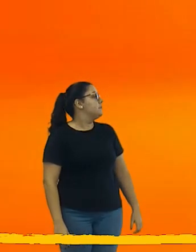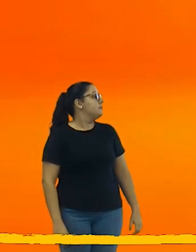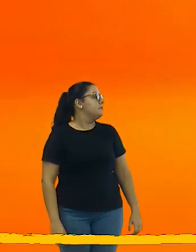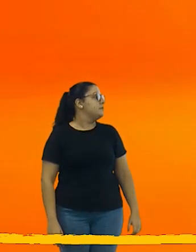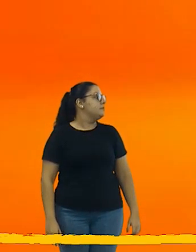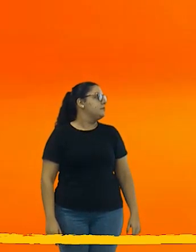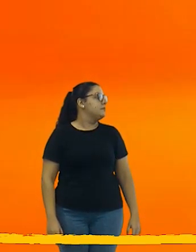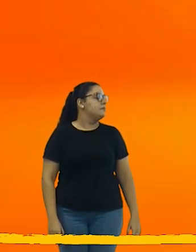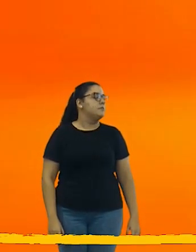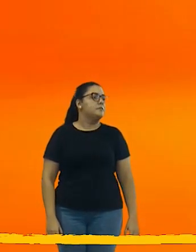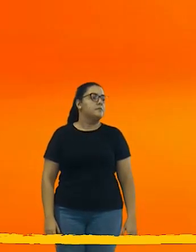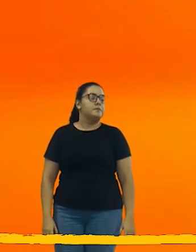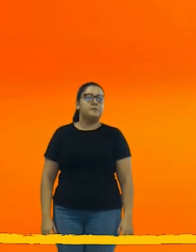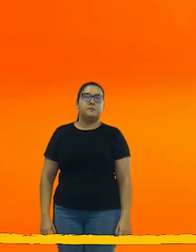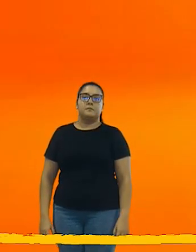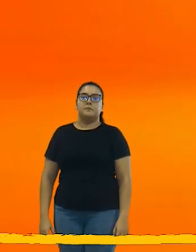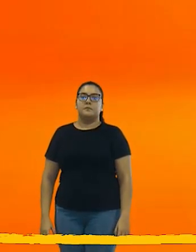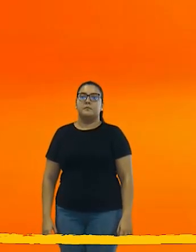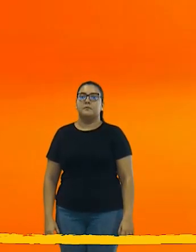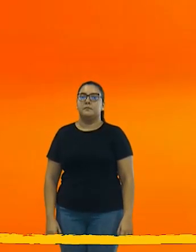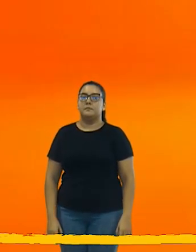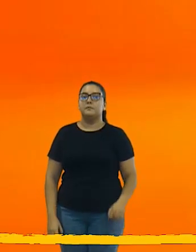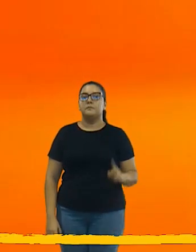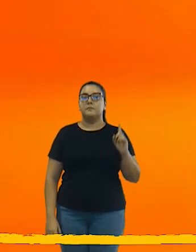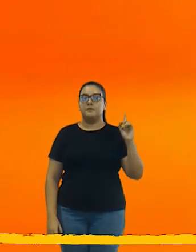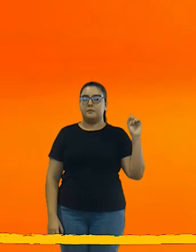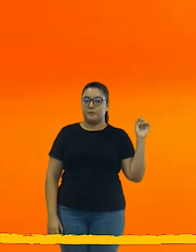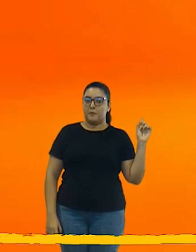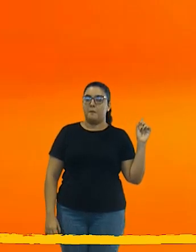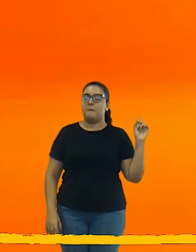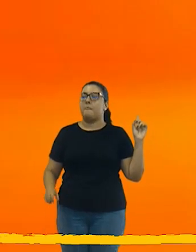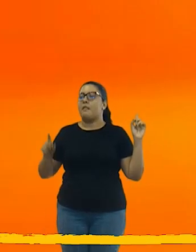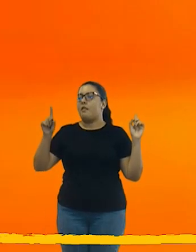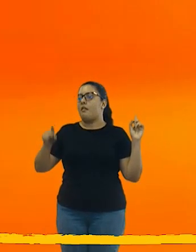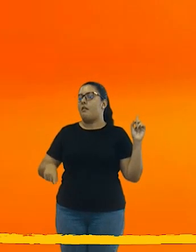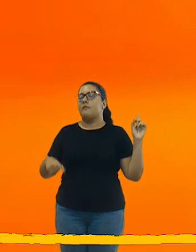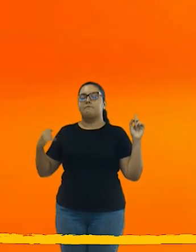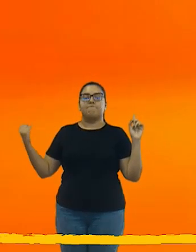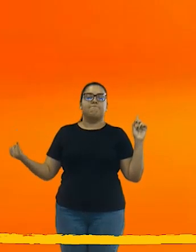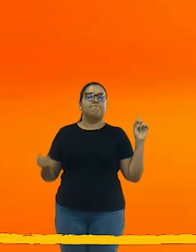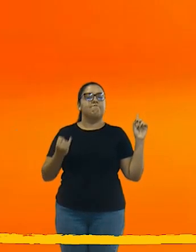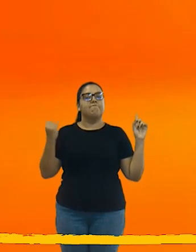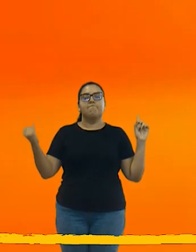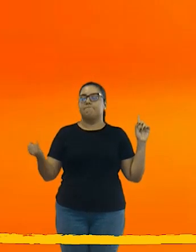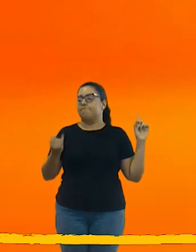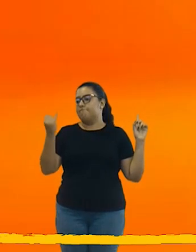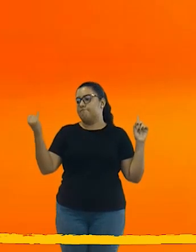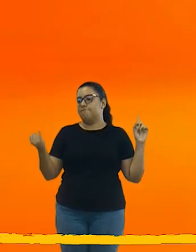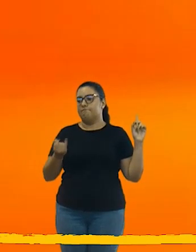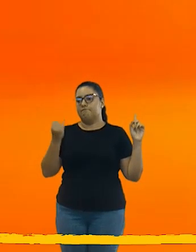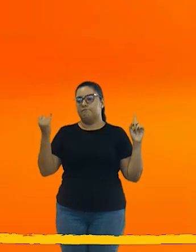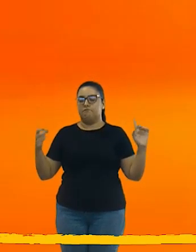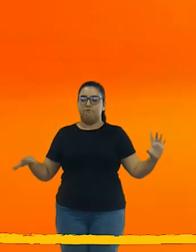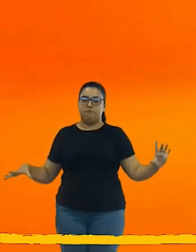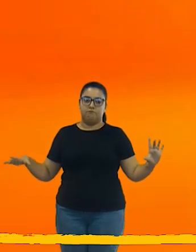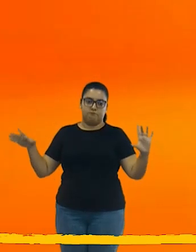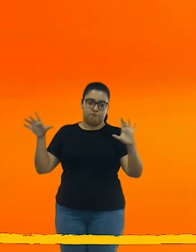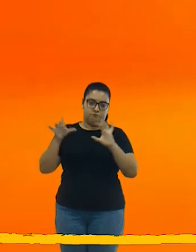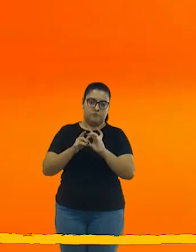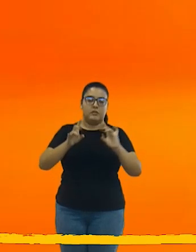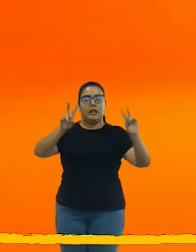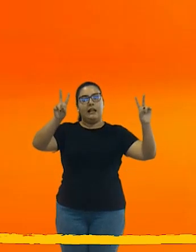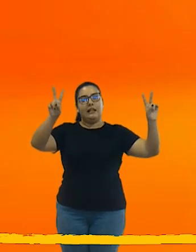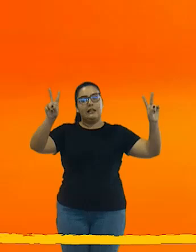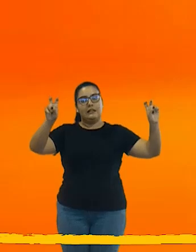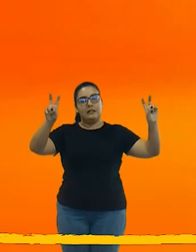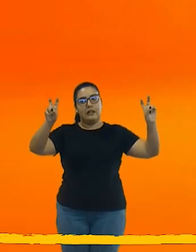queridos. Exato. Essa aqui é uma competência fundamental para a gente linkar os assuntos